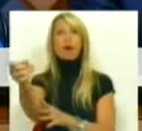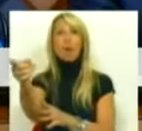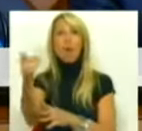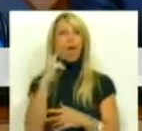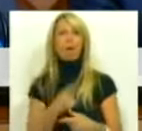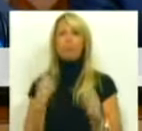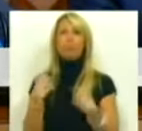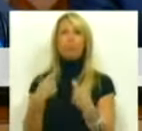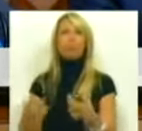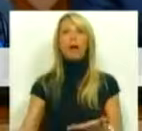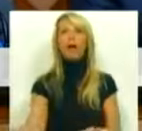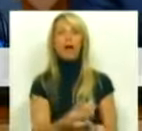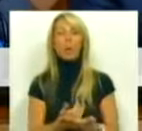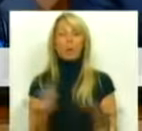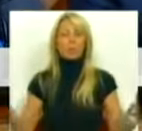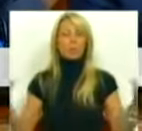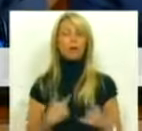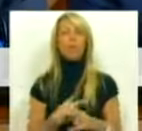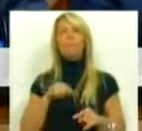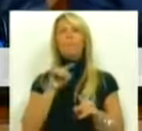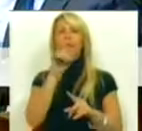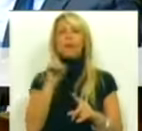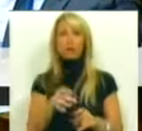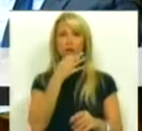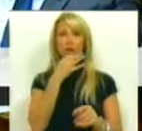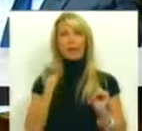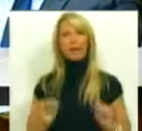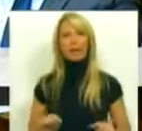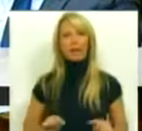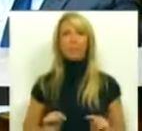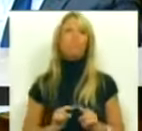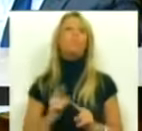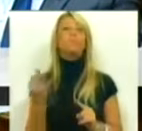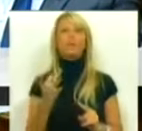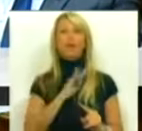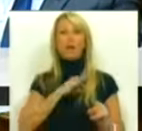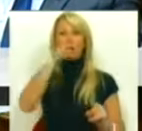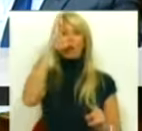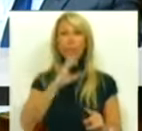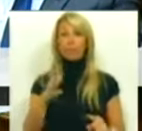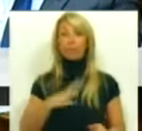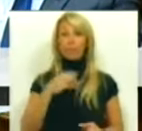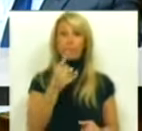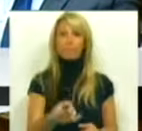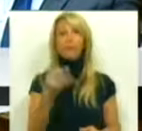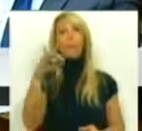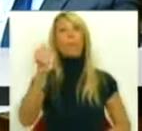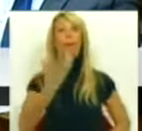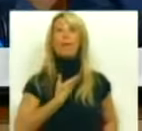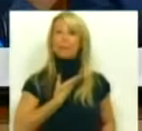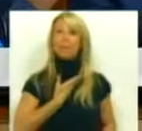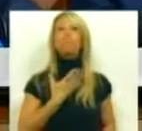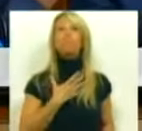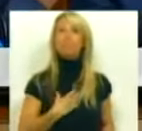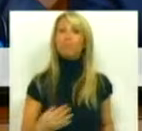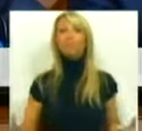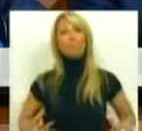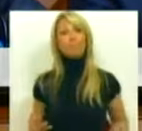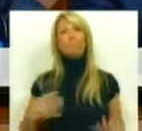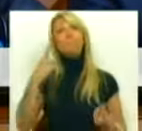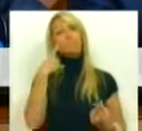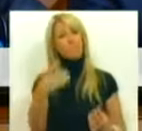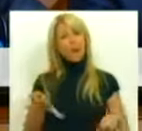bastantes recursos. Mas vamos às questões que nos estão aqui a centrar. De facto, Sr. Ministro, queria sublinhar que o PSD aprecia, de facto,